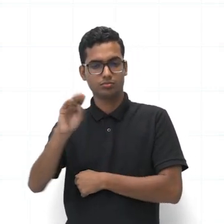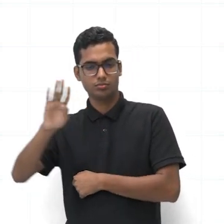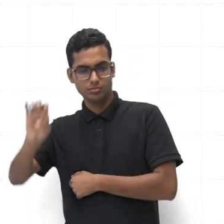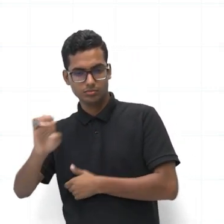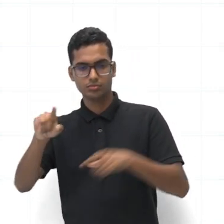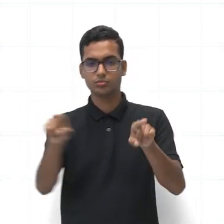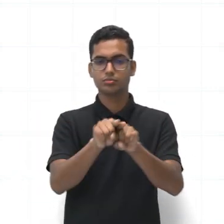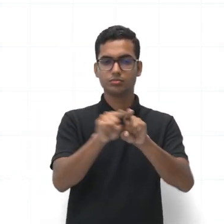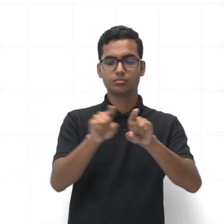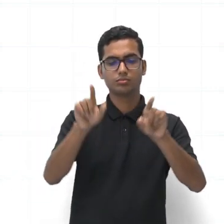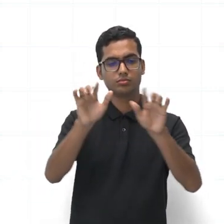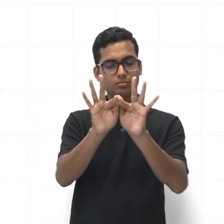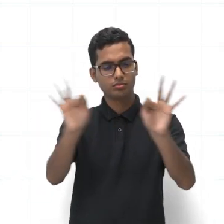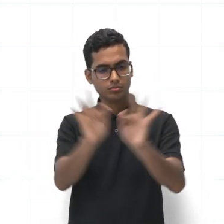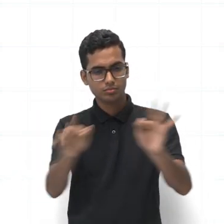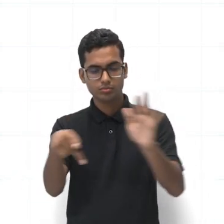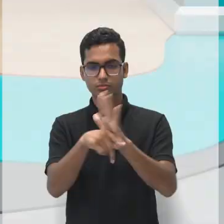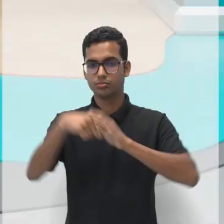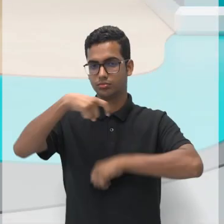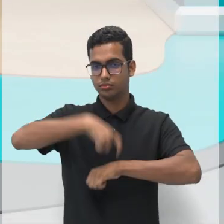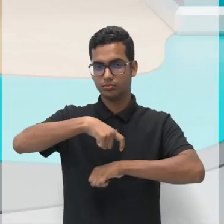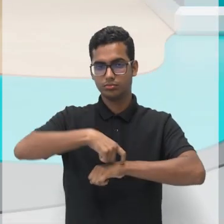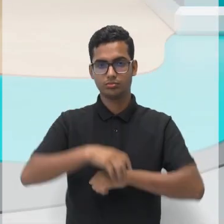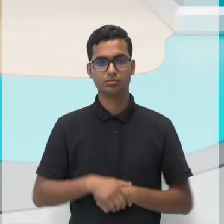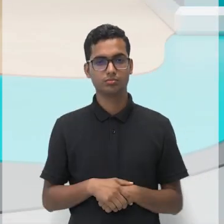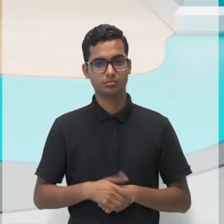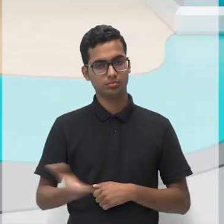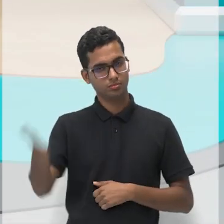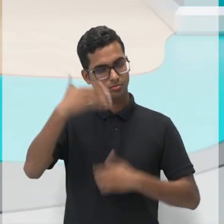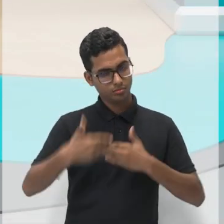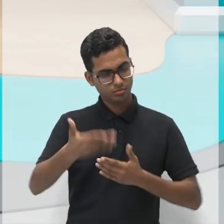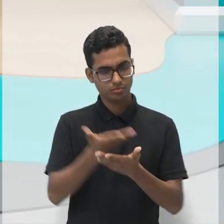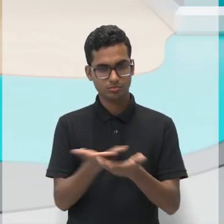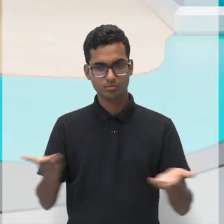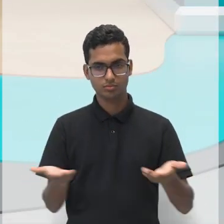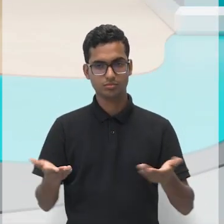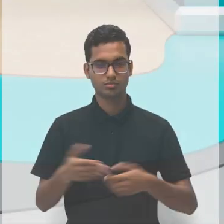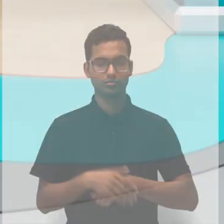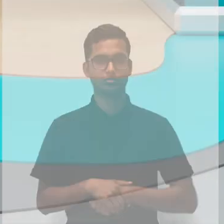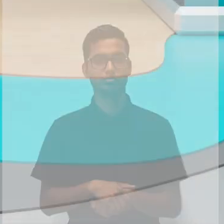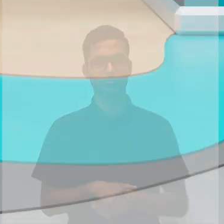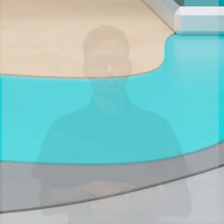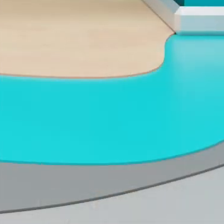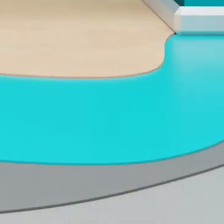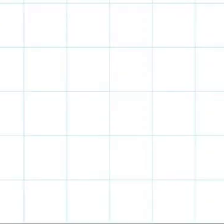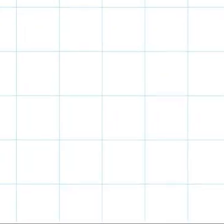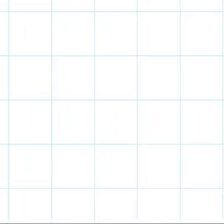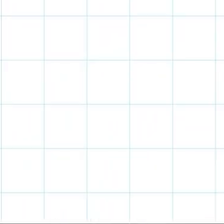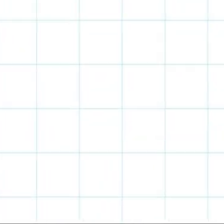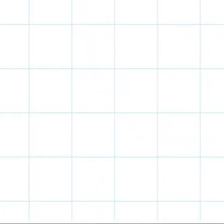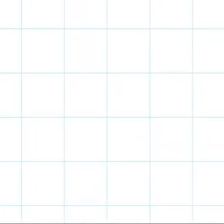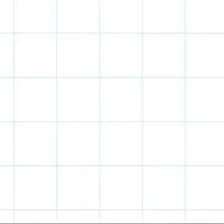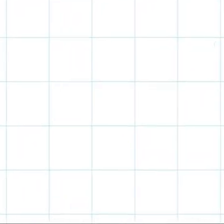verbo to be e expressões de tempo. So, let's get started. Vamos começar.